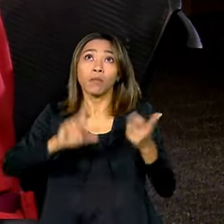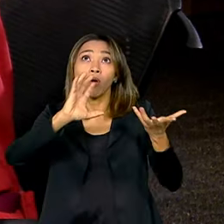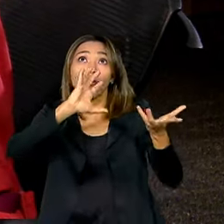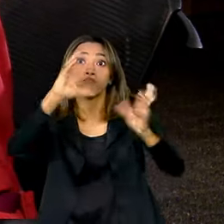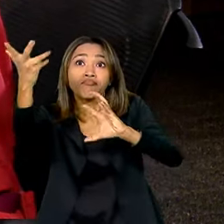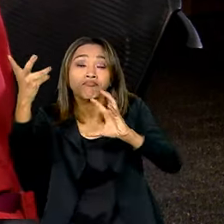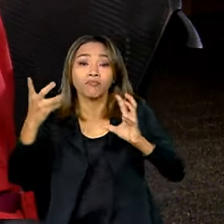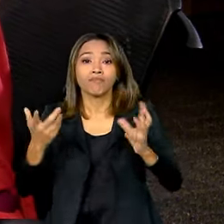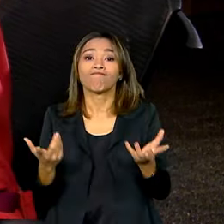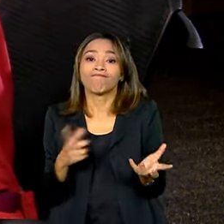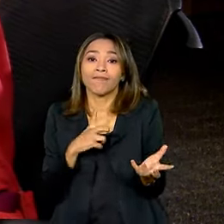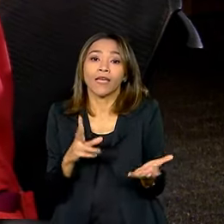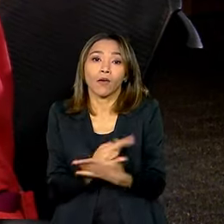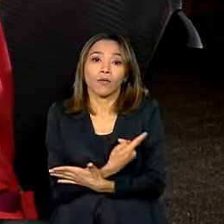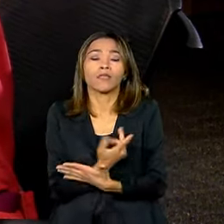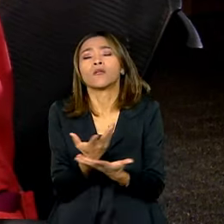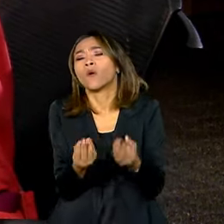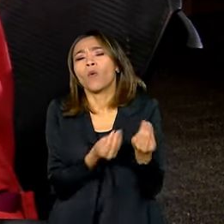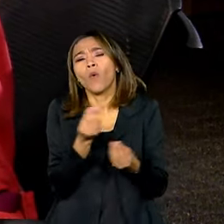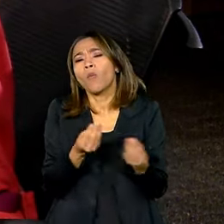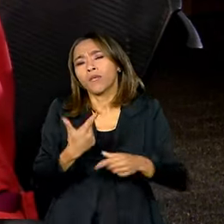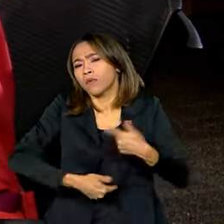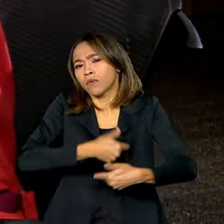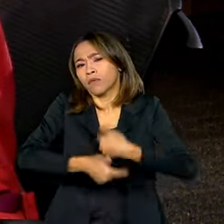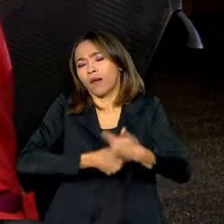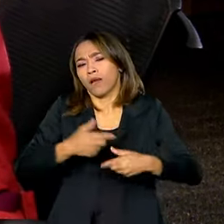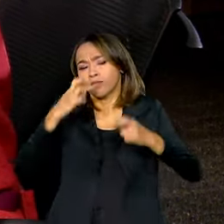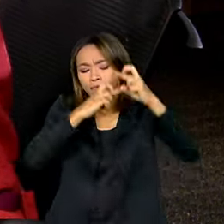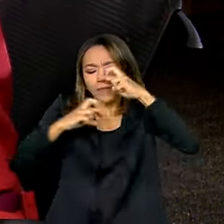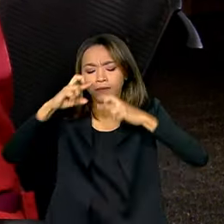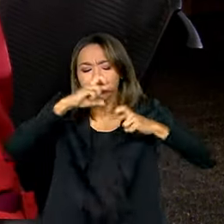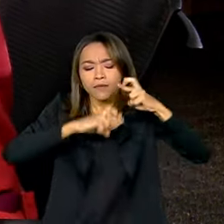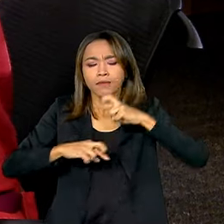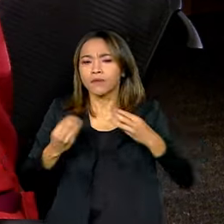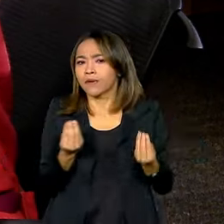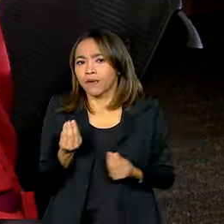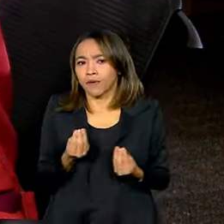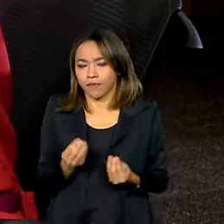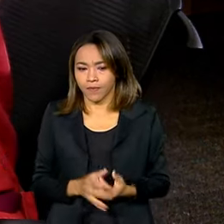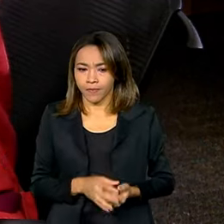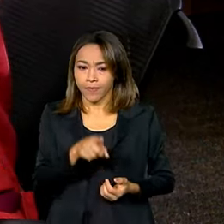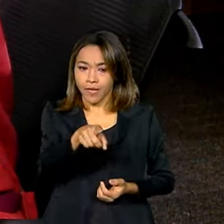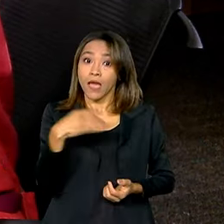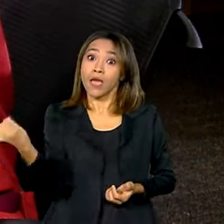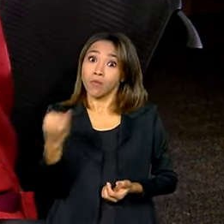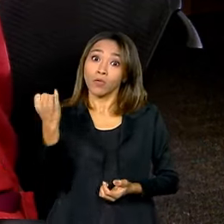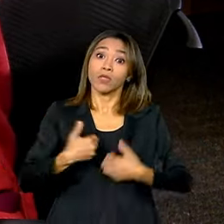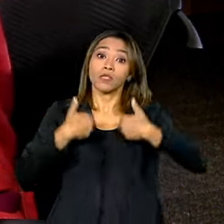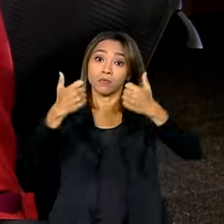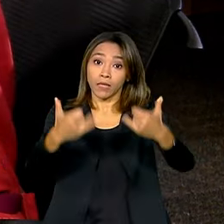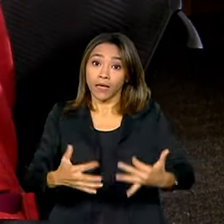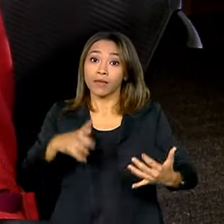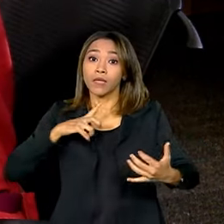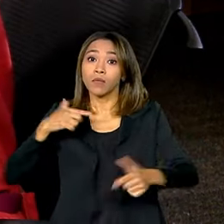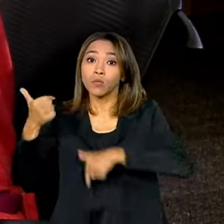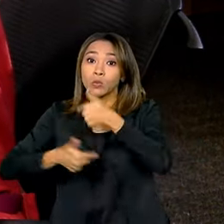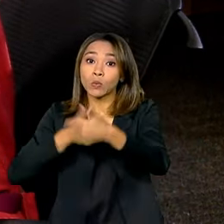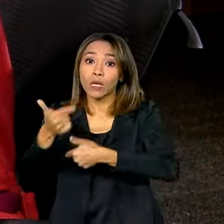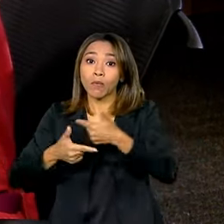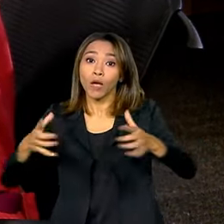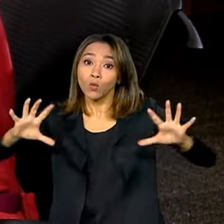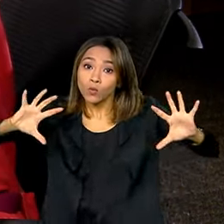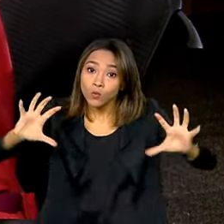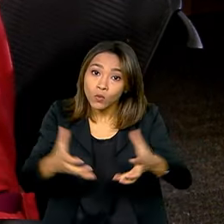pouco sobre a fiscalização. Primeiro destacar a importância do trabalho conjunto que é promovido pelo Ministério da